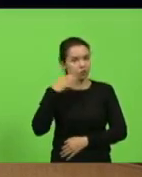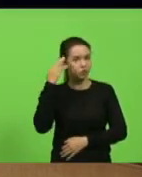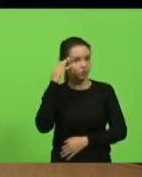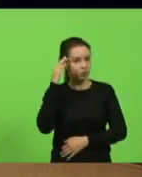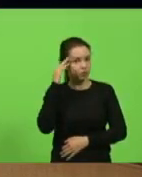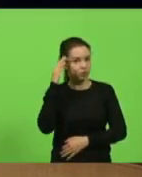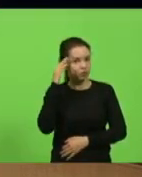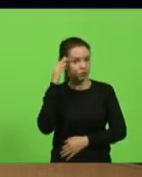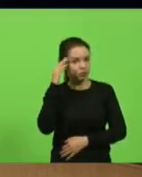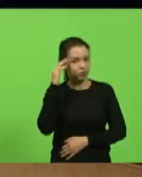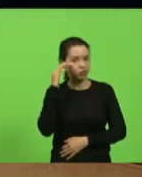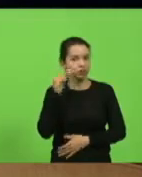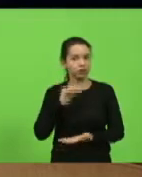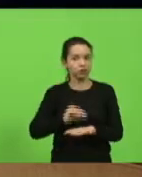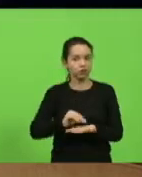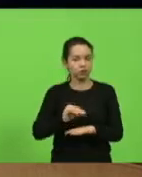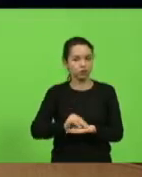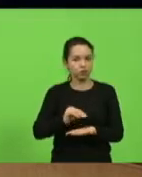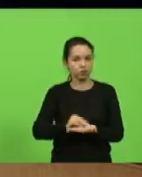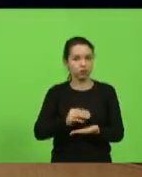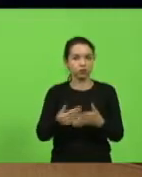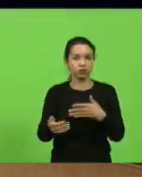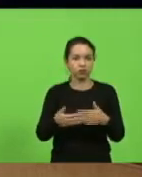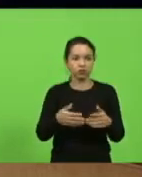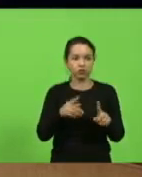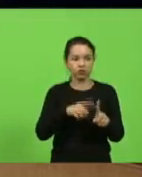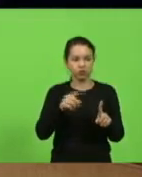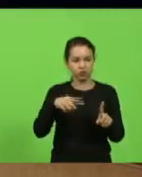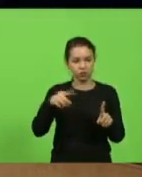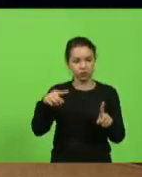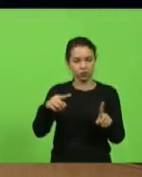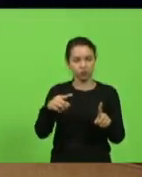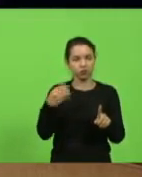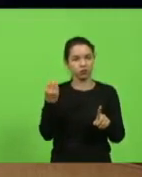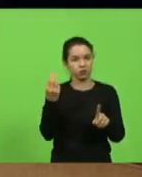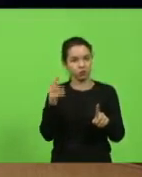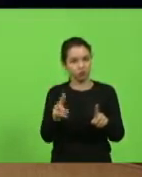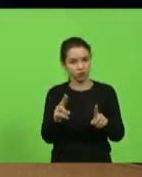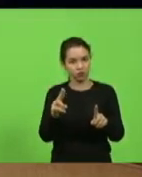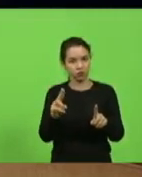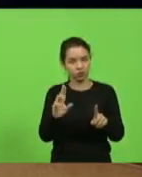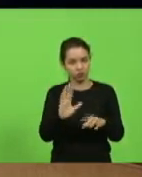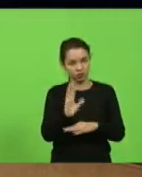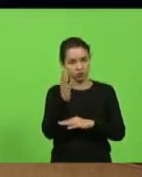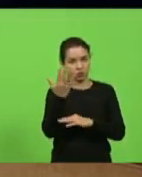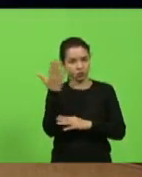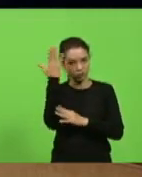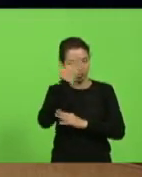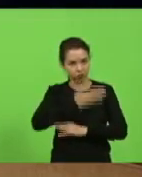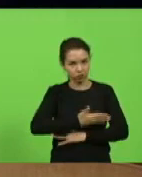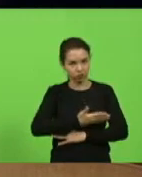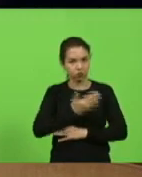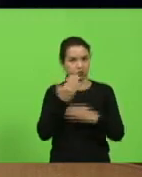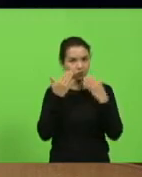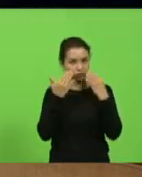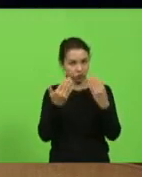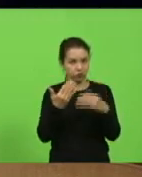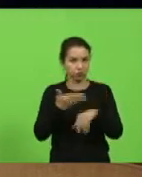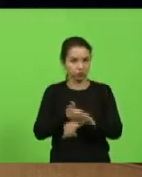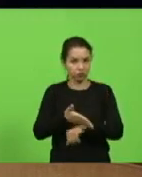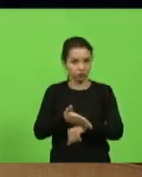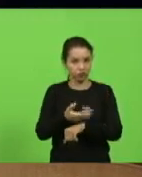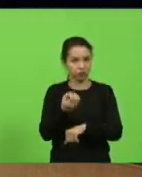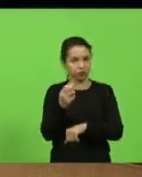a ausência de qualquer dado ou fato que demonstre sua participação por ação ou